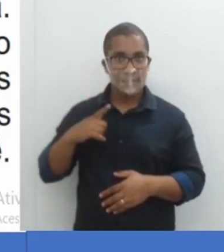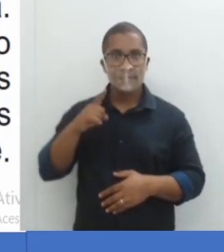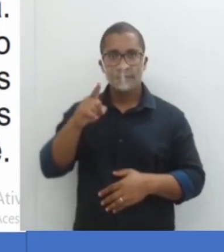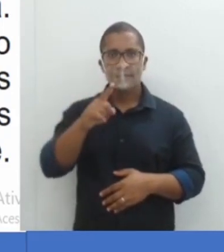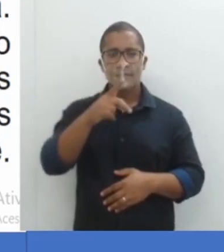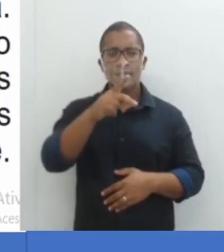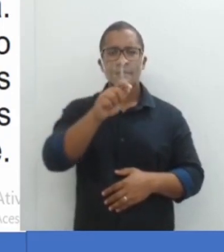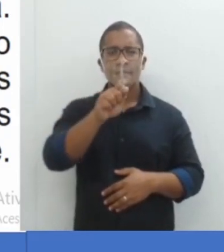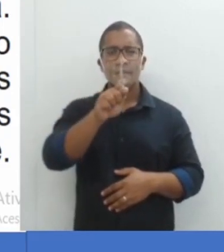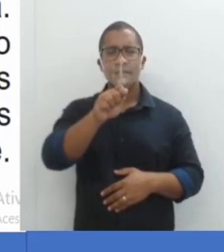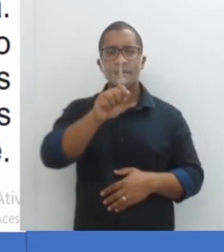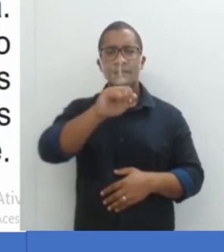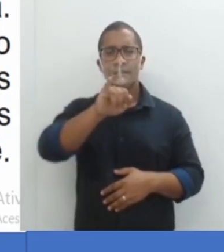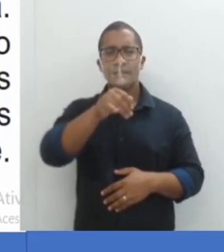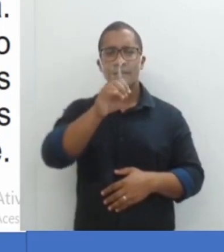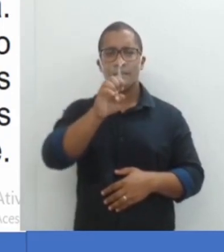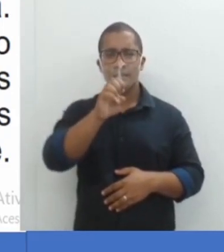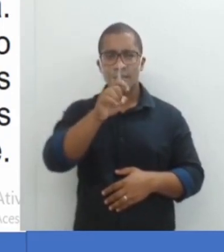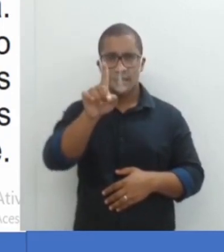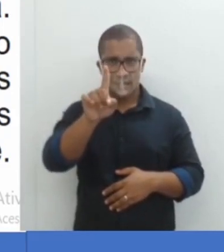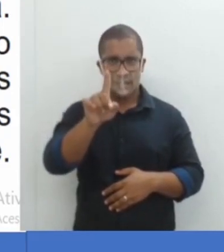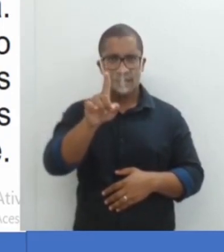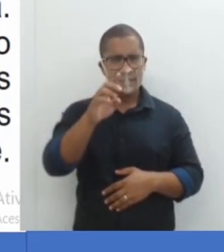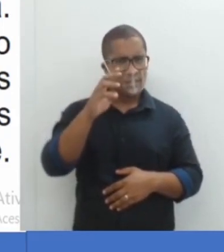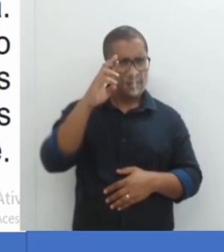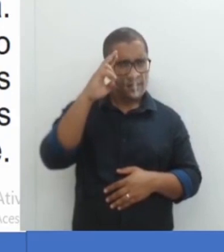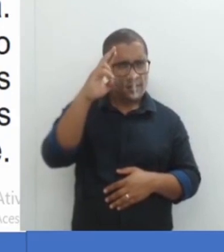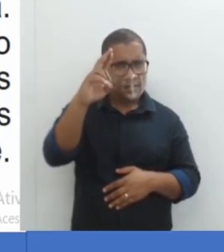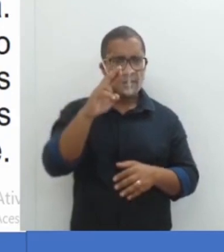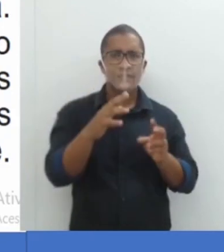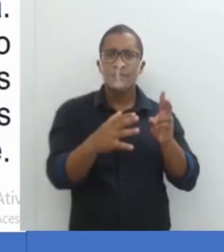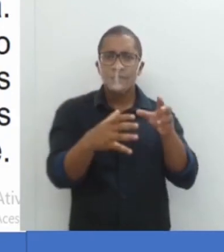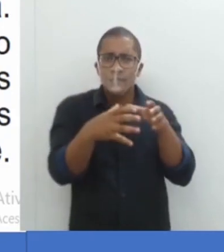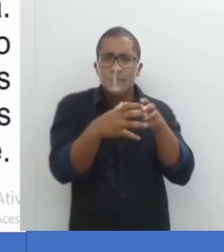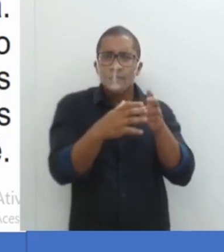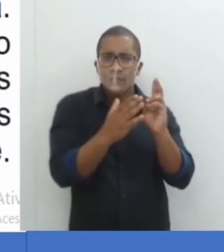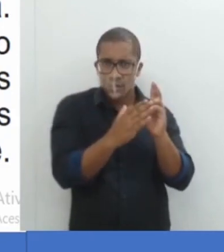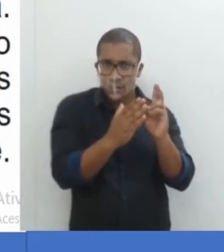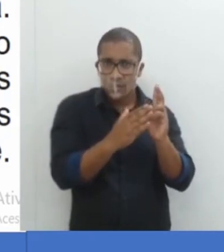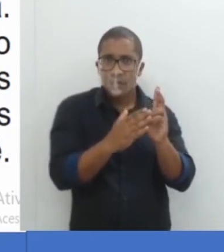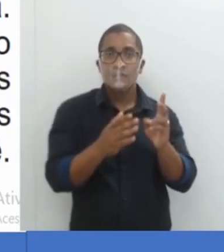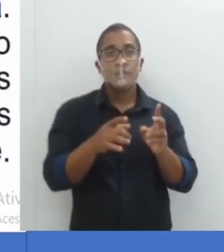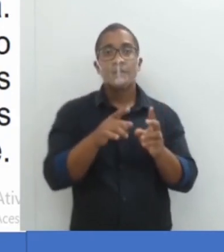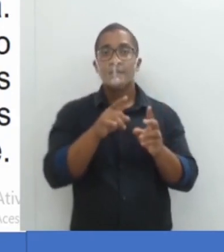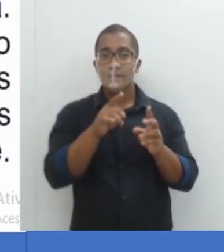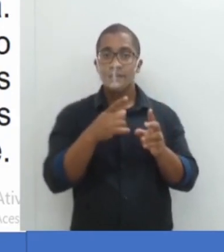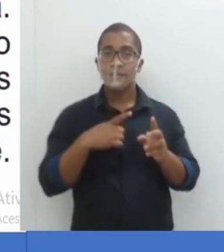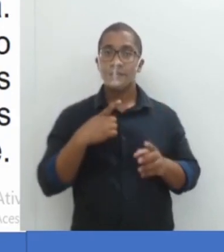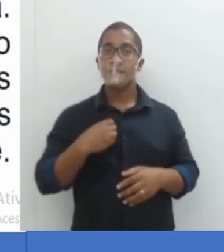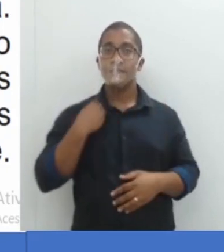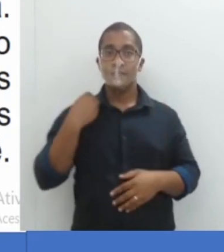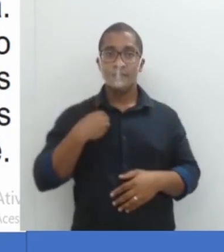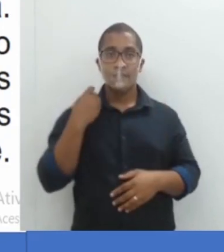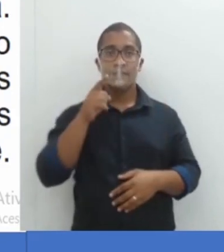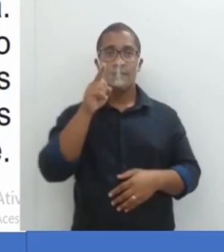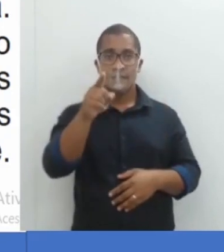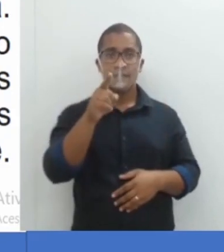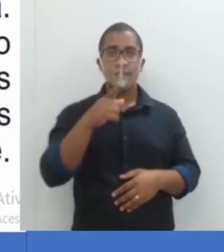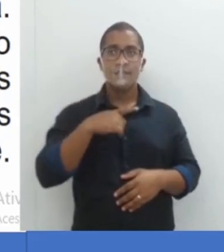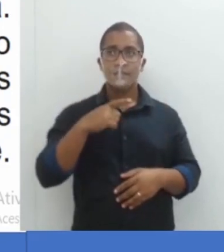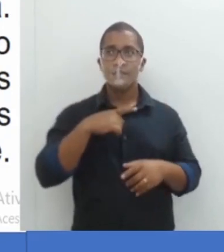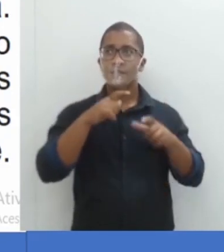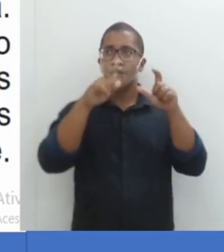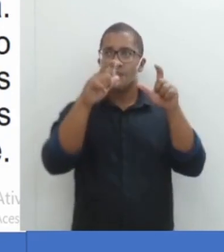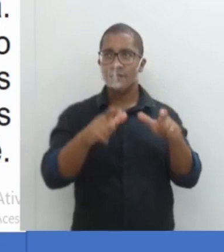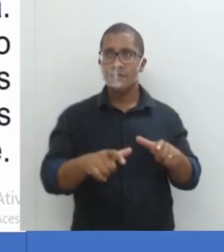pajé da tribo, né? Então, só para vocês terem ideia, a presença dos indígenas na Serra da